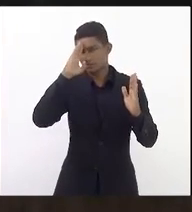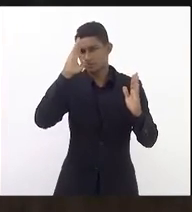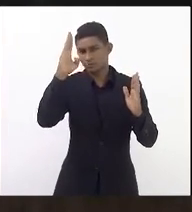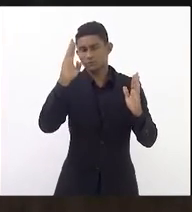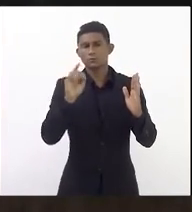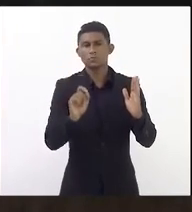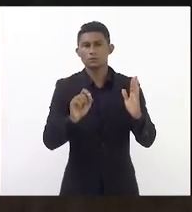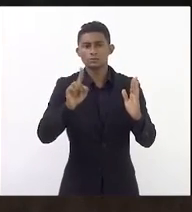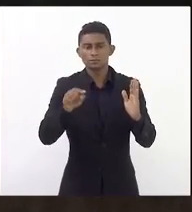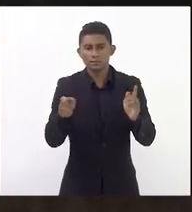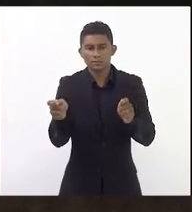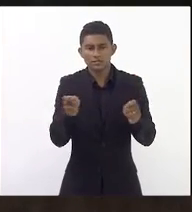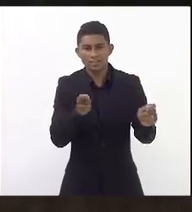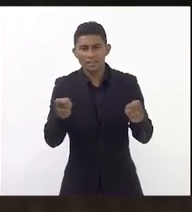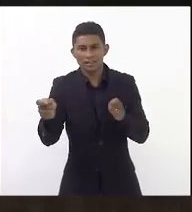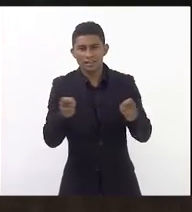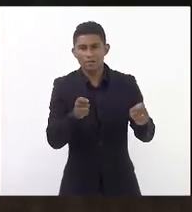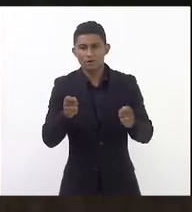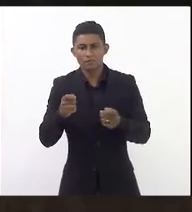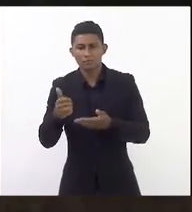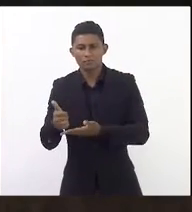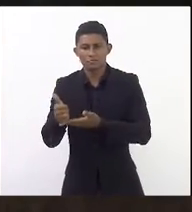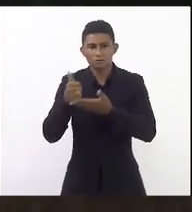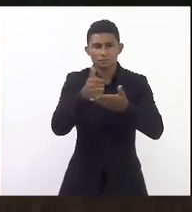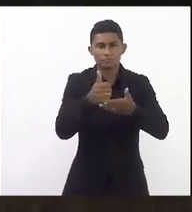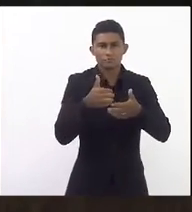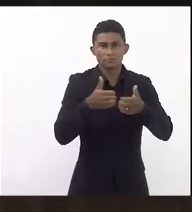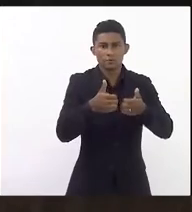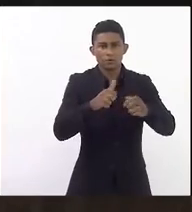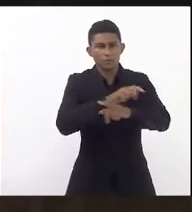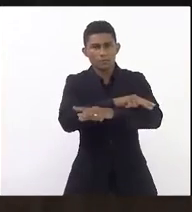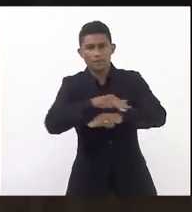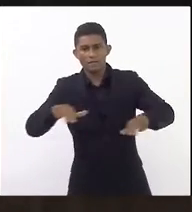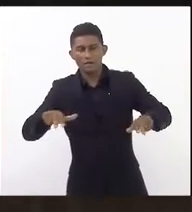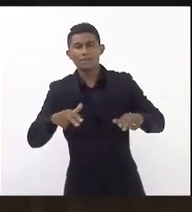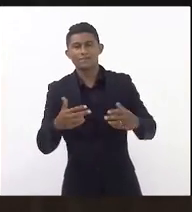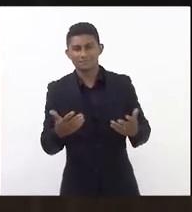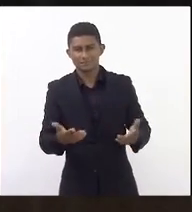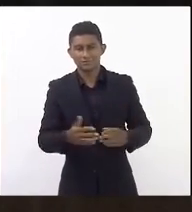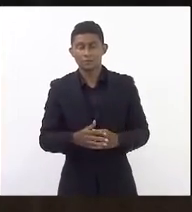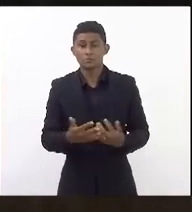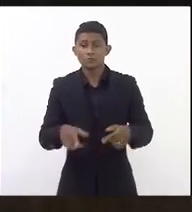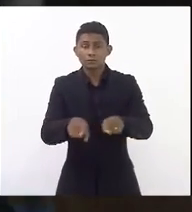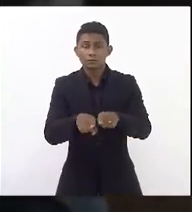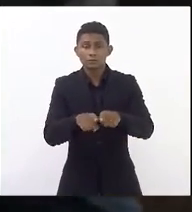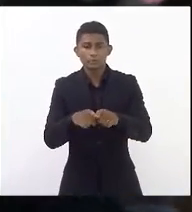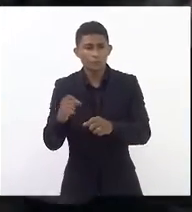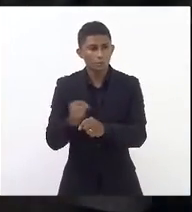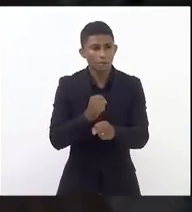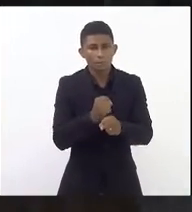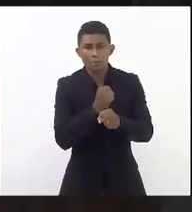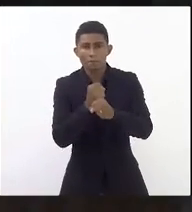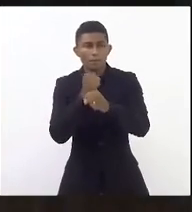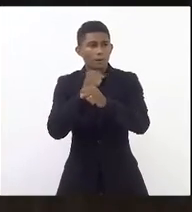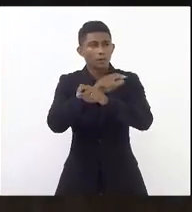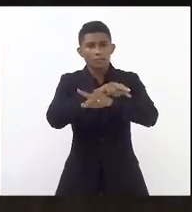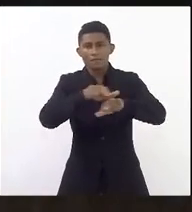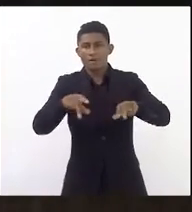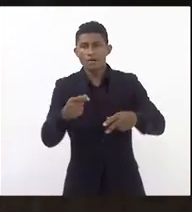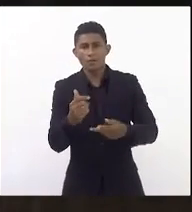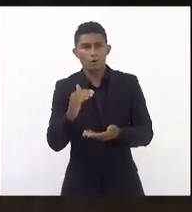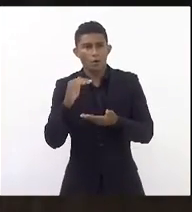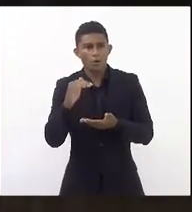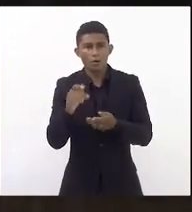em gestão de transporte, concessão de transporte público, obras públicas e orçamento também. Então,